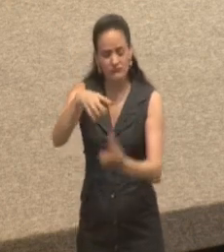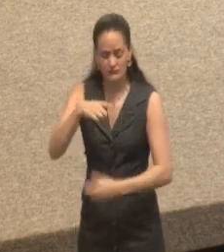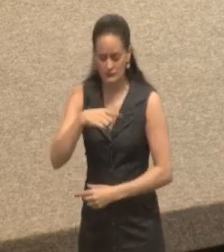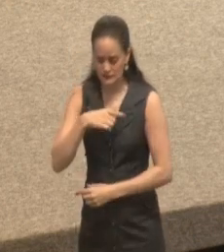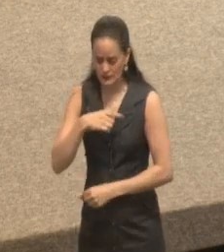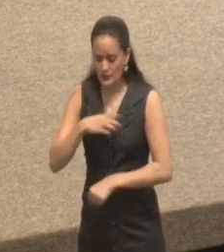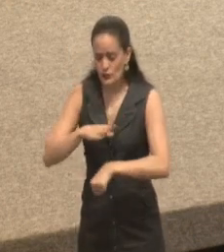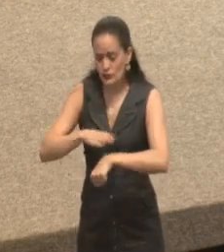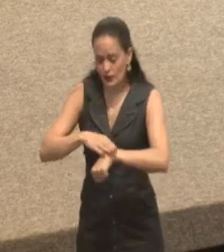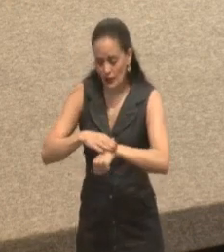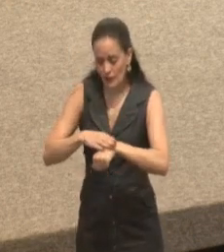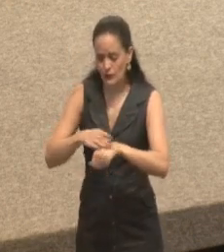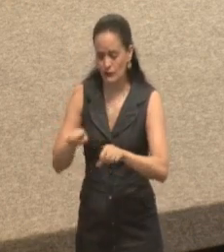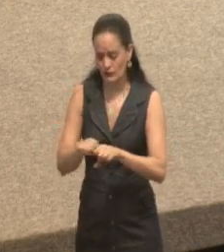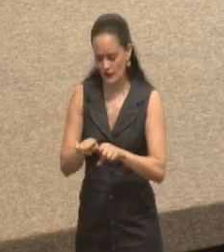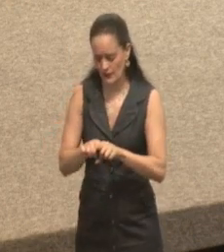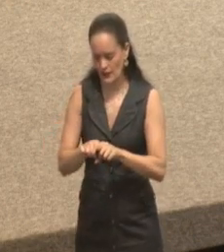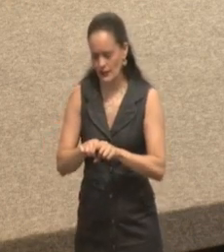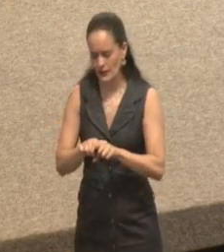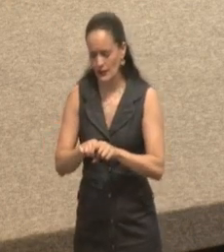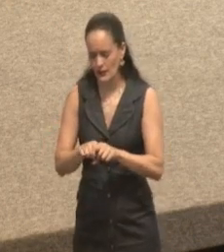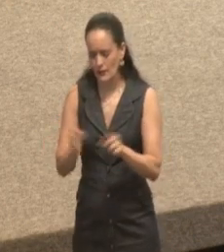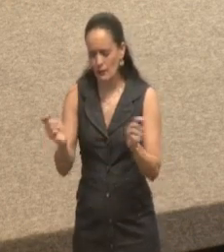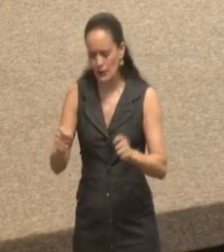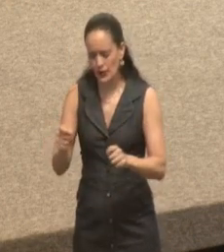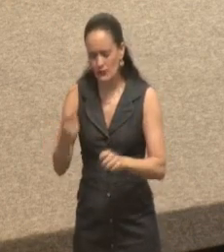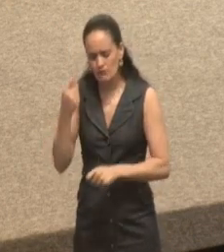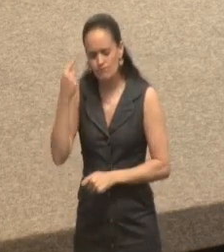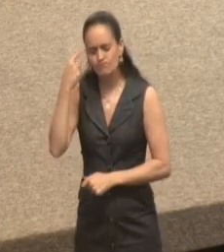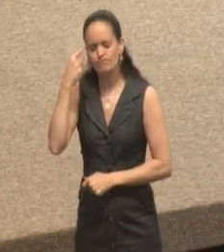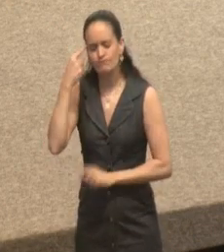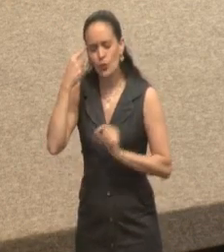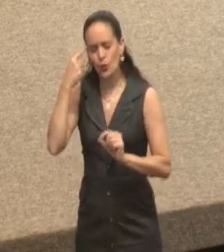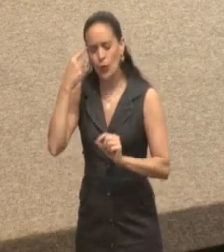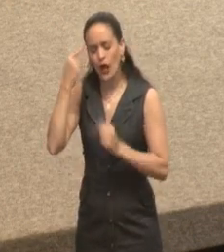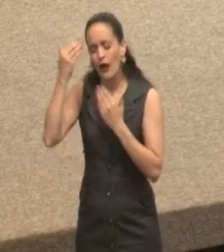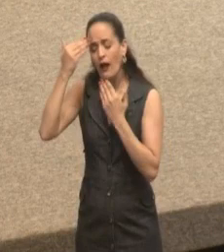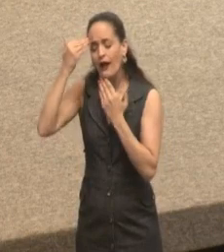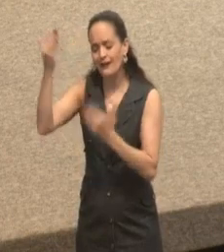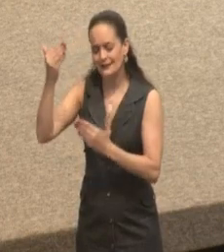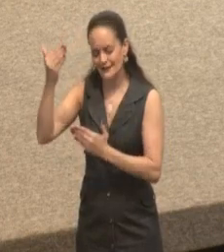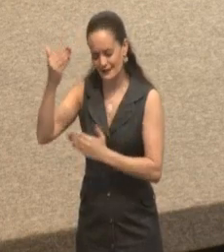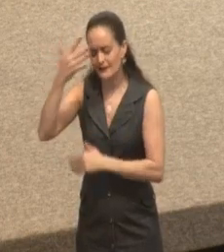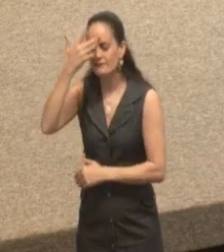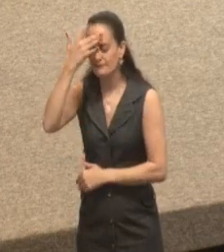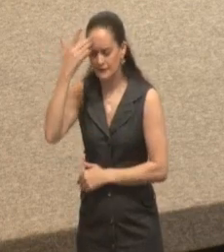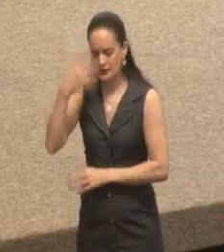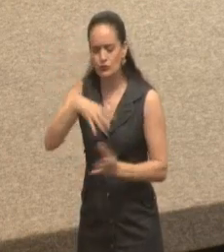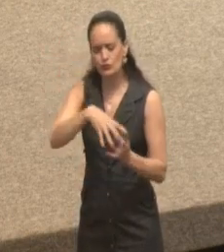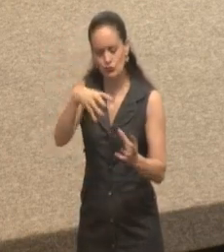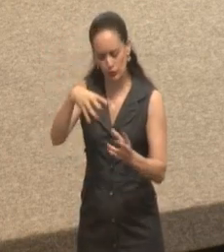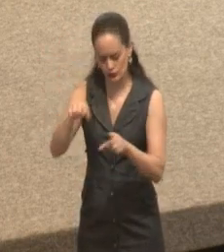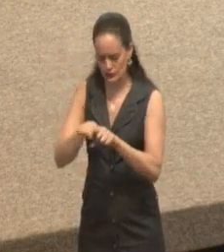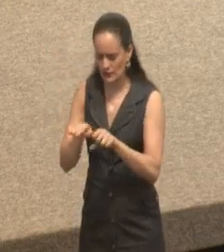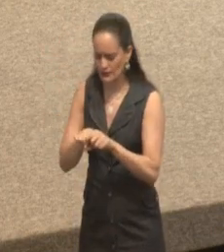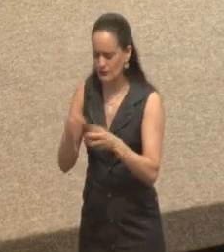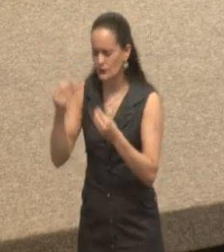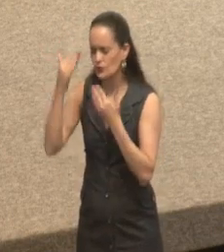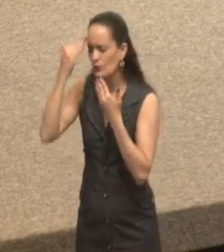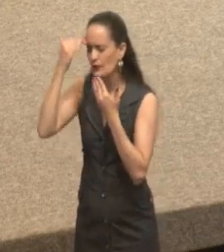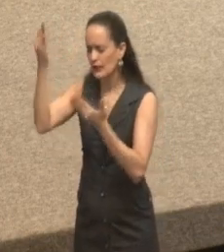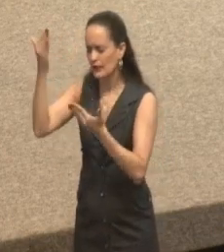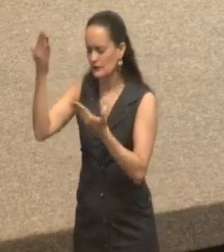por esse tempo em que também podemos parar e pensar e agradecer a Deus pela vida desses queridos irmãos. Muito obrigado, Pai.